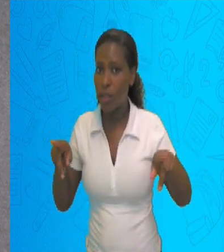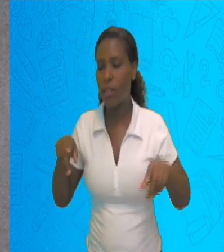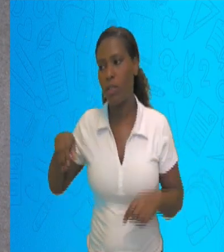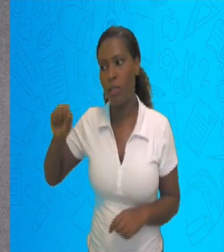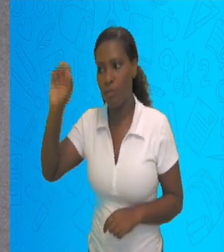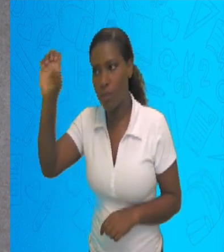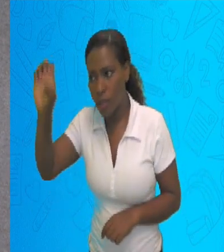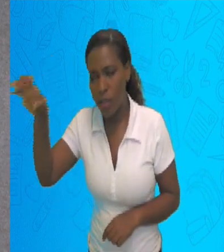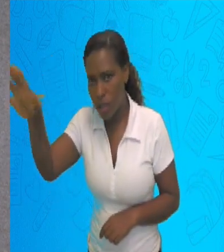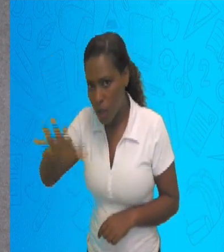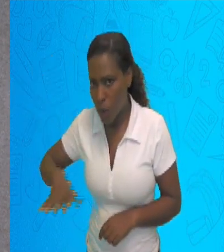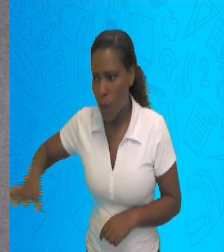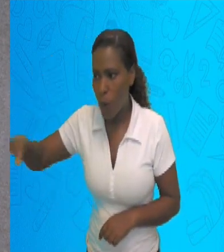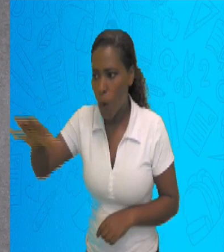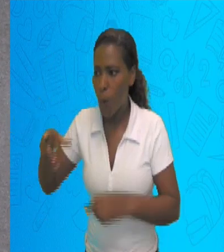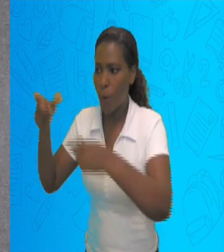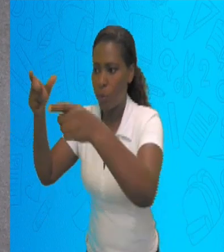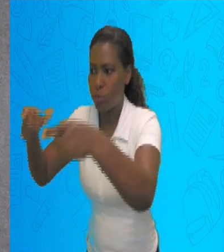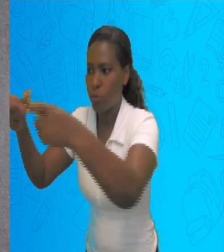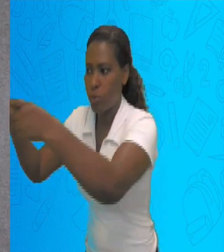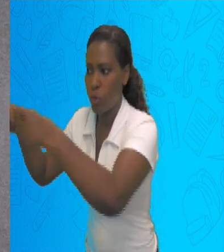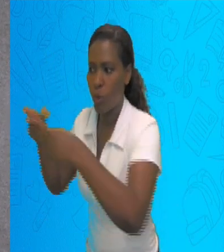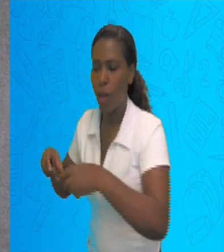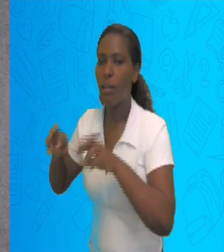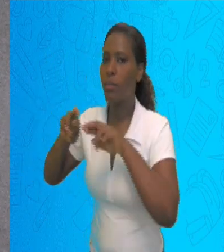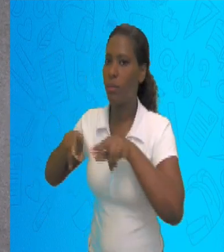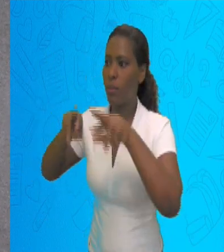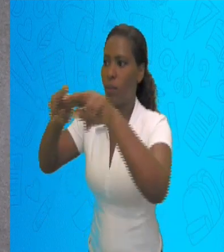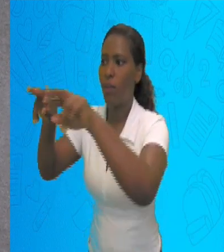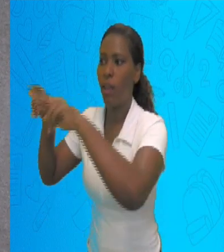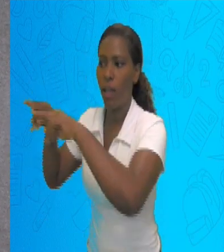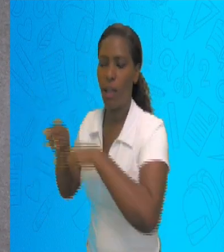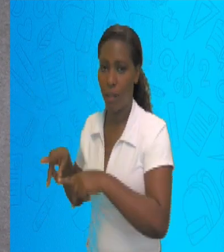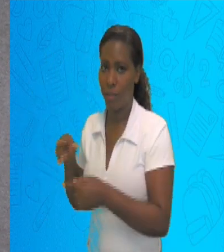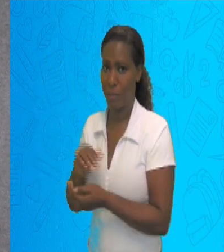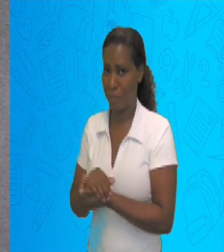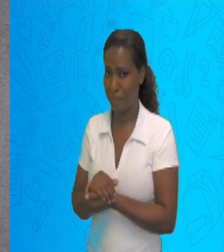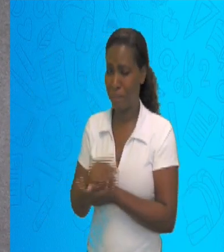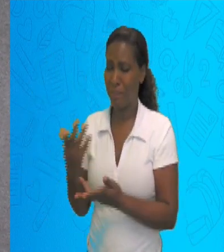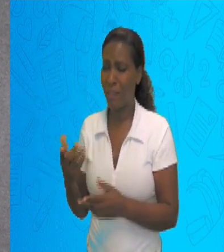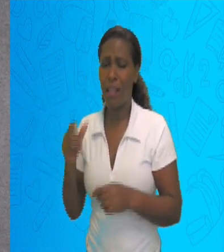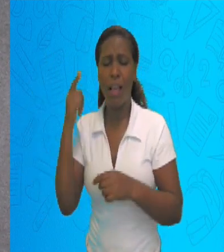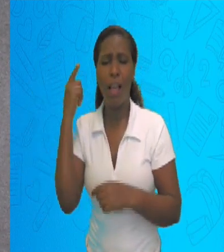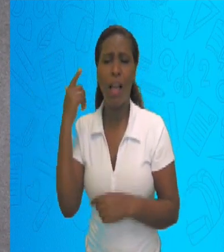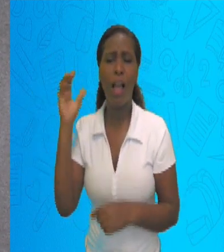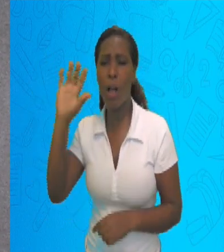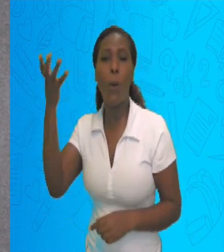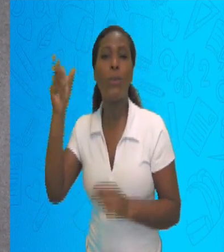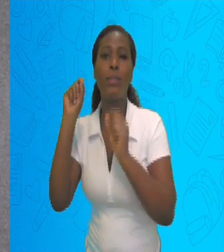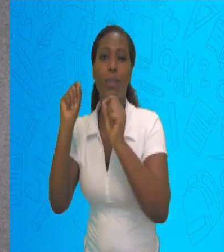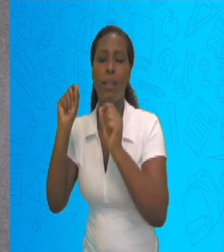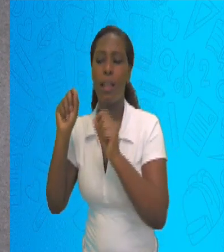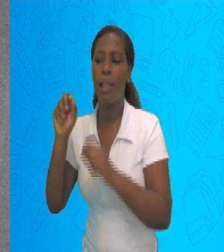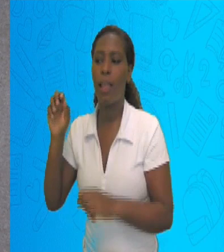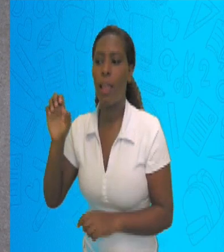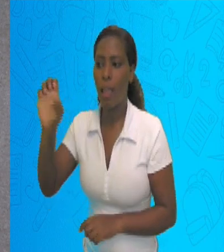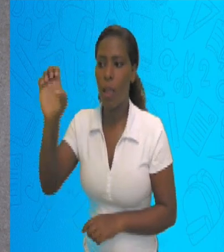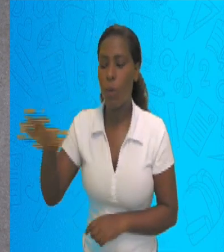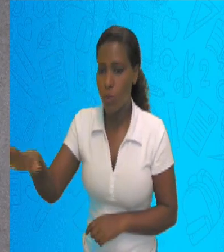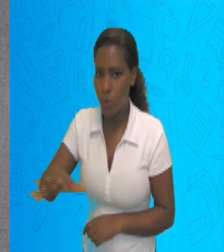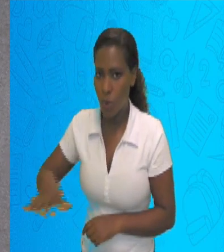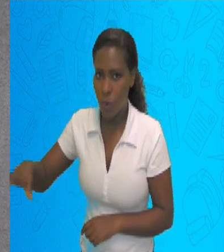numa aula anterior, que conquistou e exterminou seus povos indígenas. Já